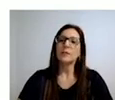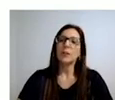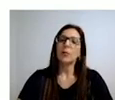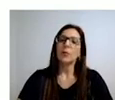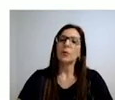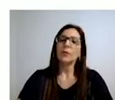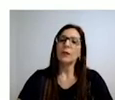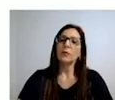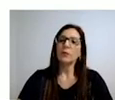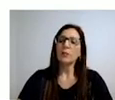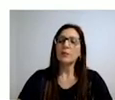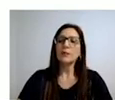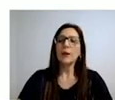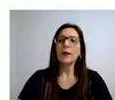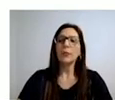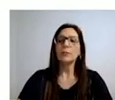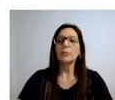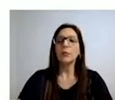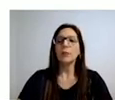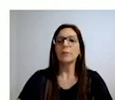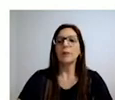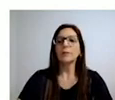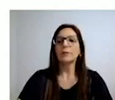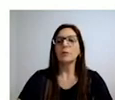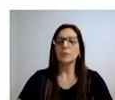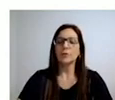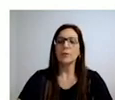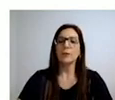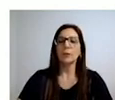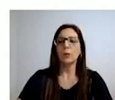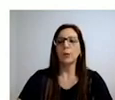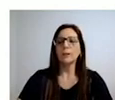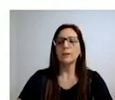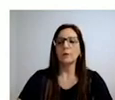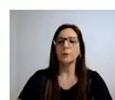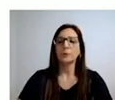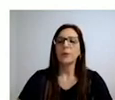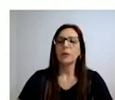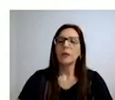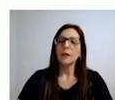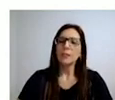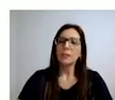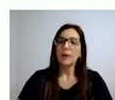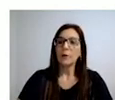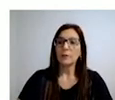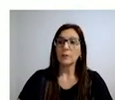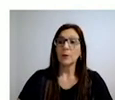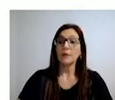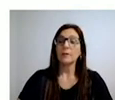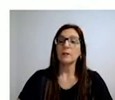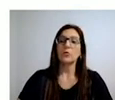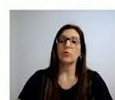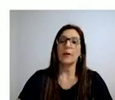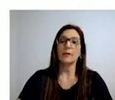flutuantes, promovendo uma chance maior de sobrevivência e continuação da população. Em geral, as